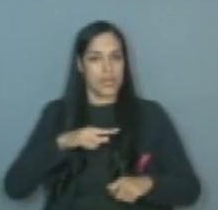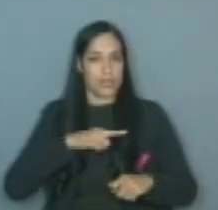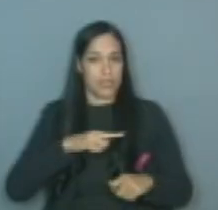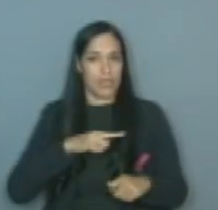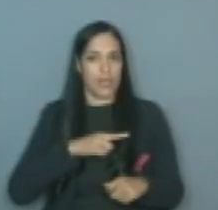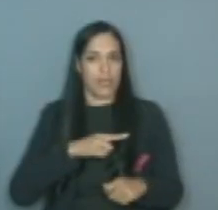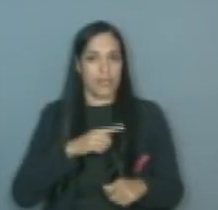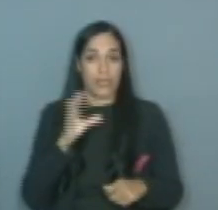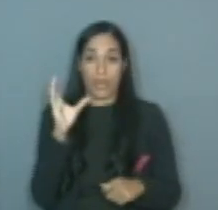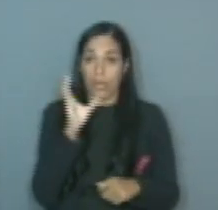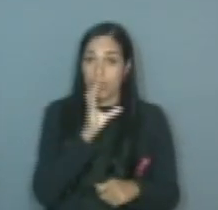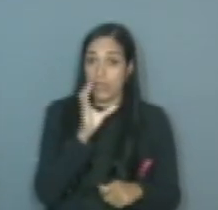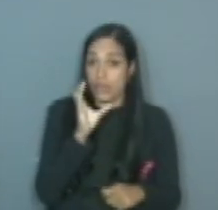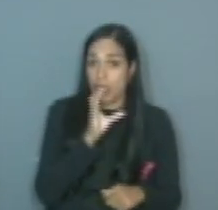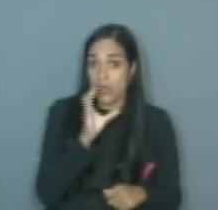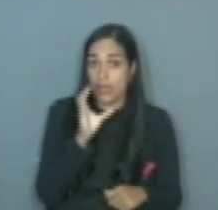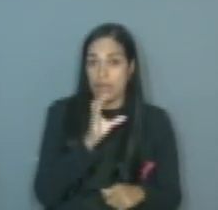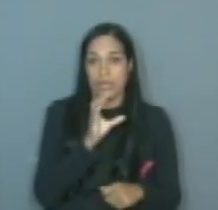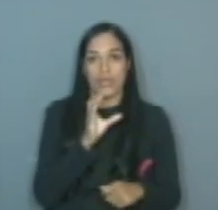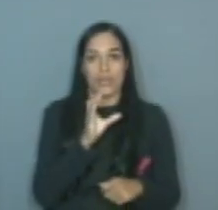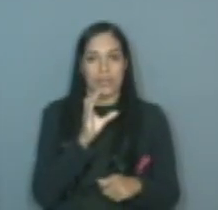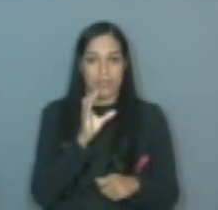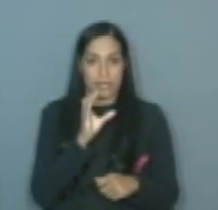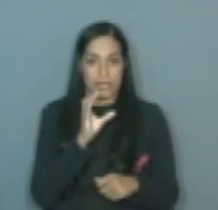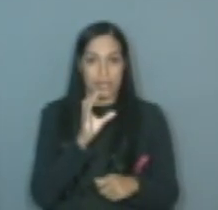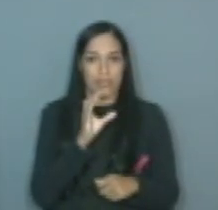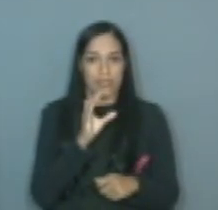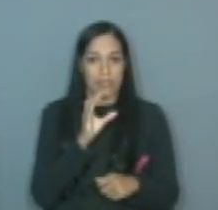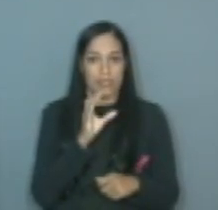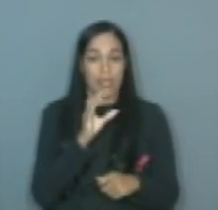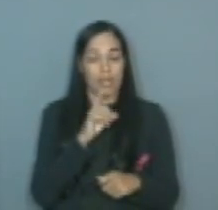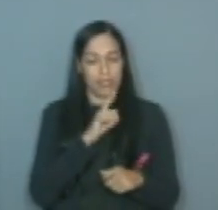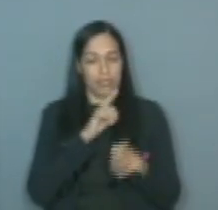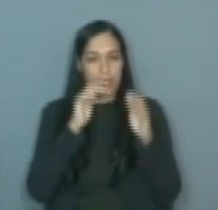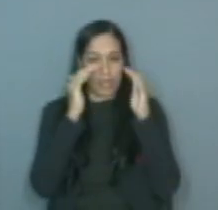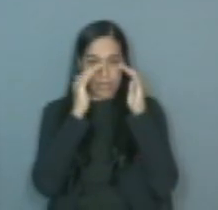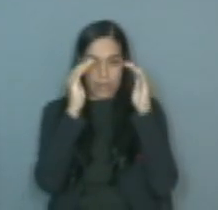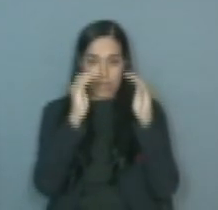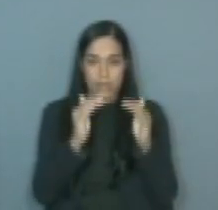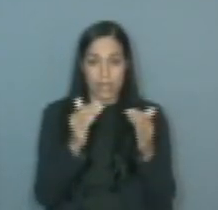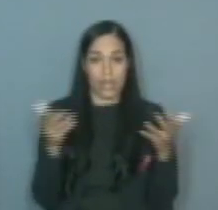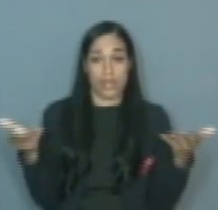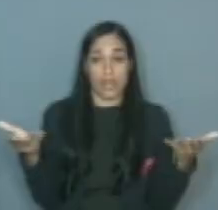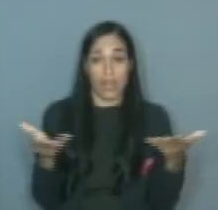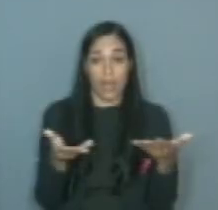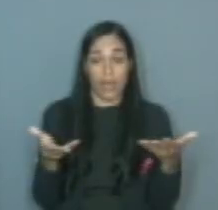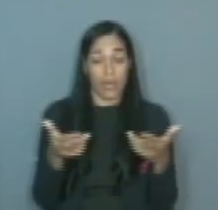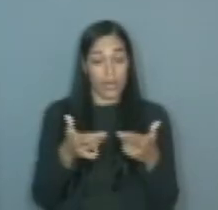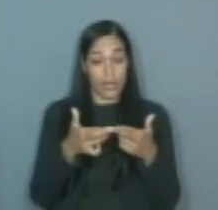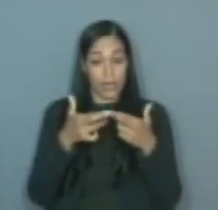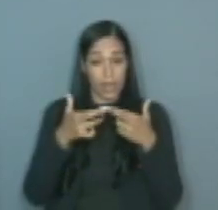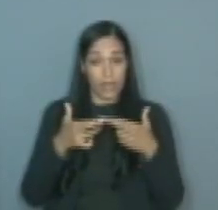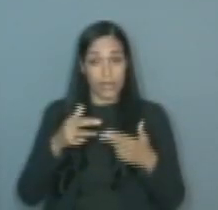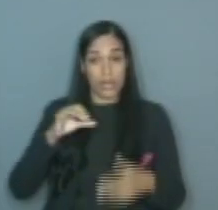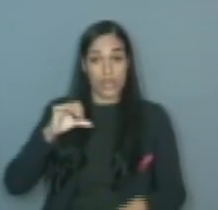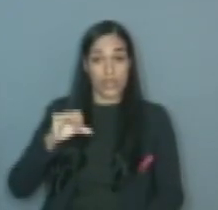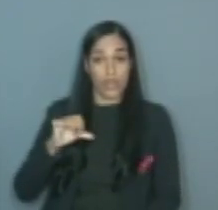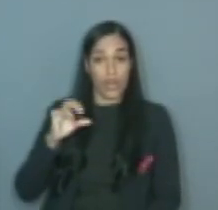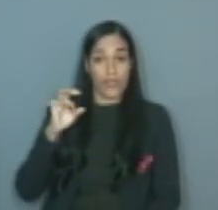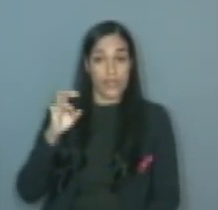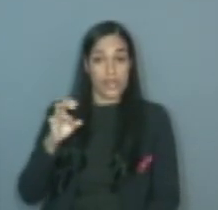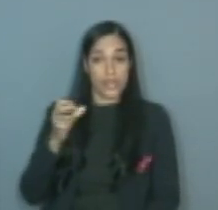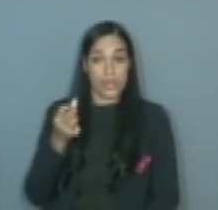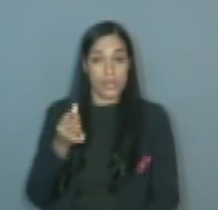feito logo, com rapidez, para que eles tenham essa dignidade. Passando agora para o requerimento